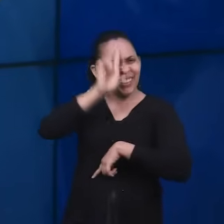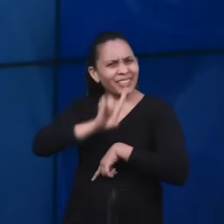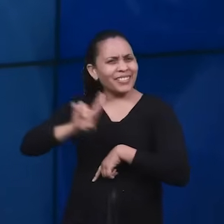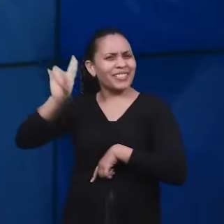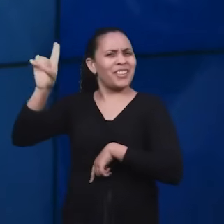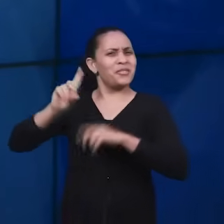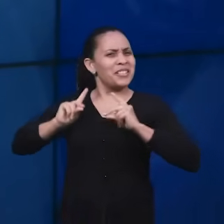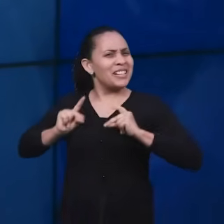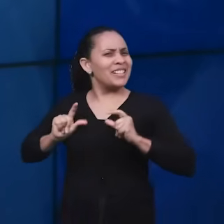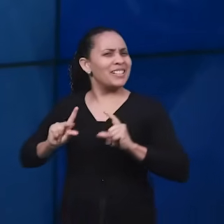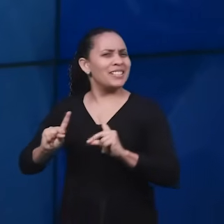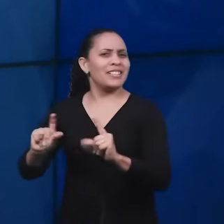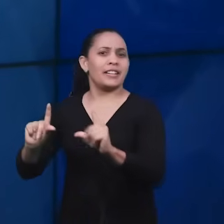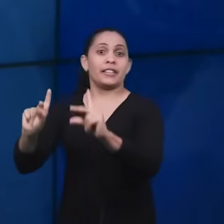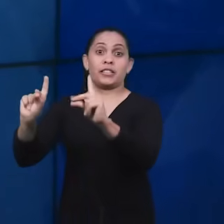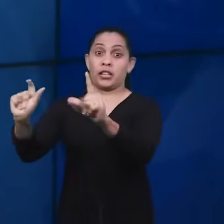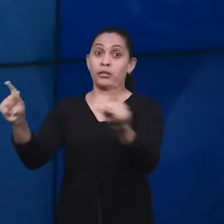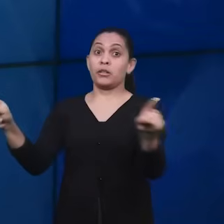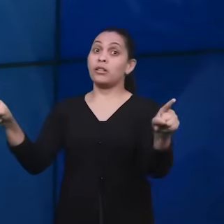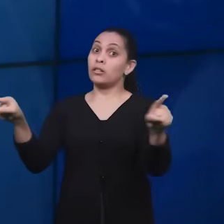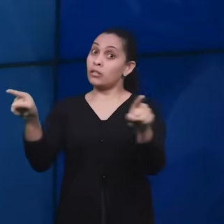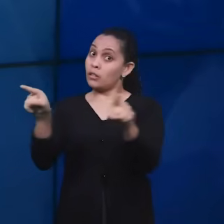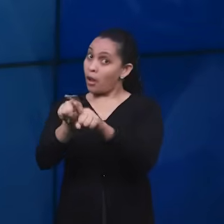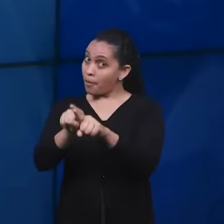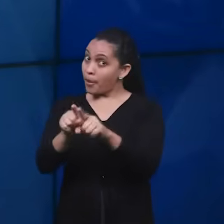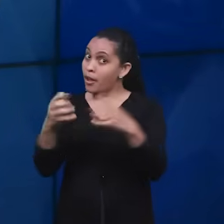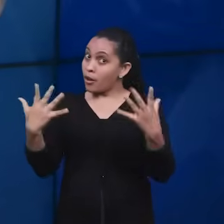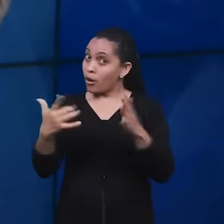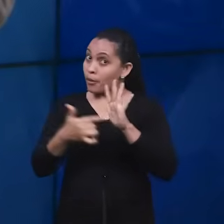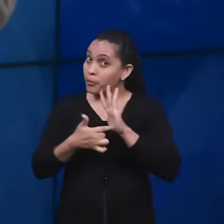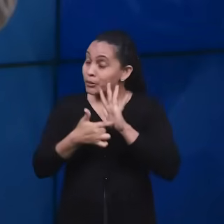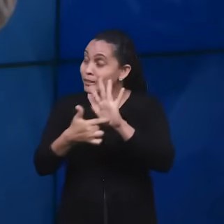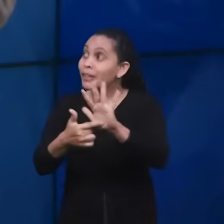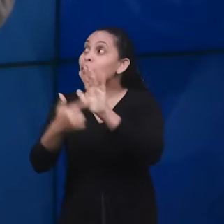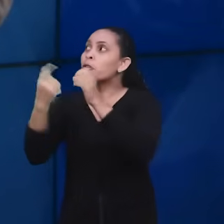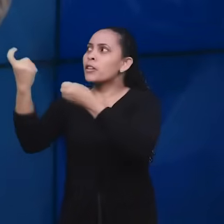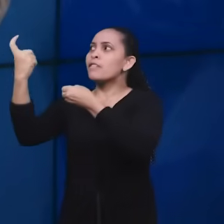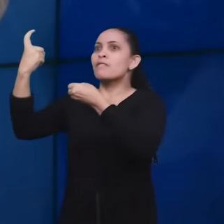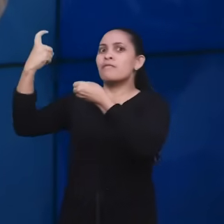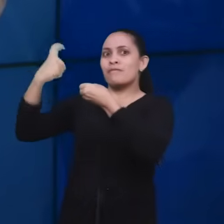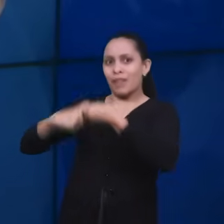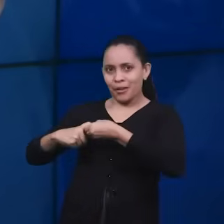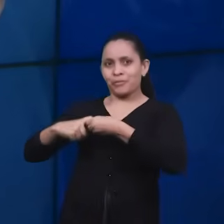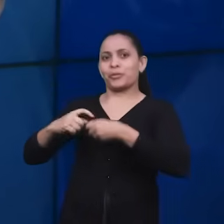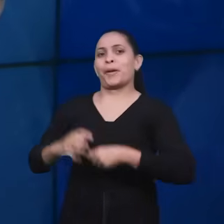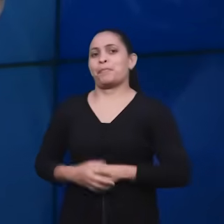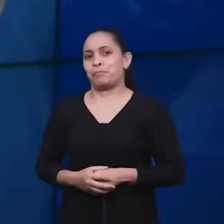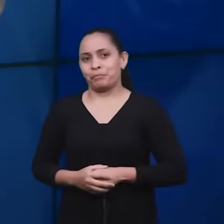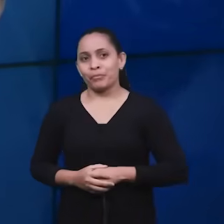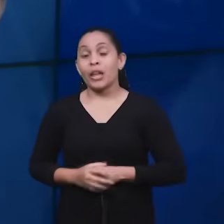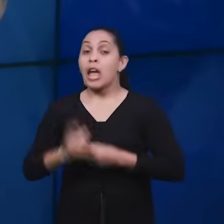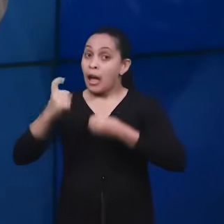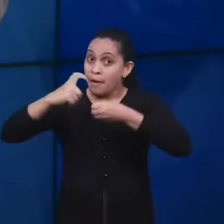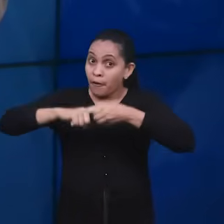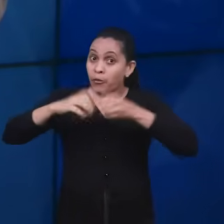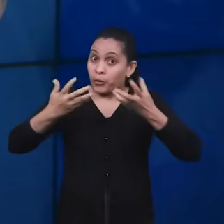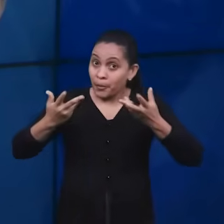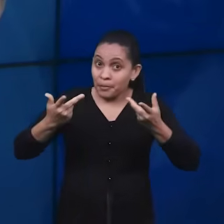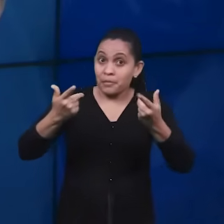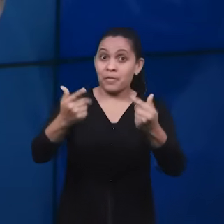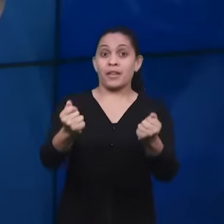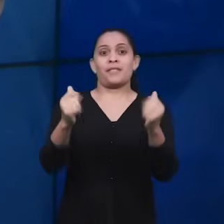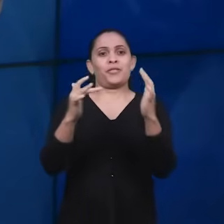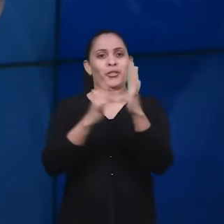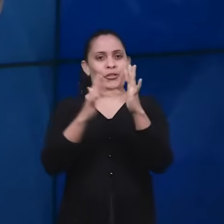Ele é eterno. E o que há de vir? Aí apontando para a vinda gloriosa de